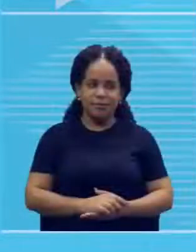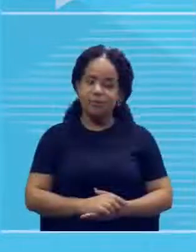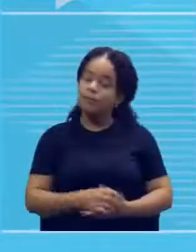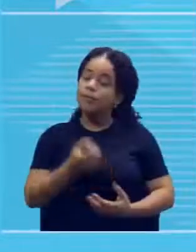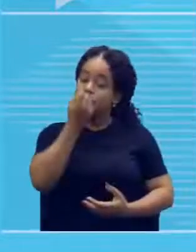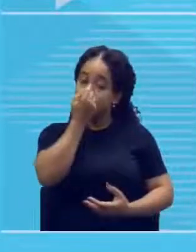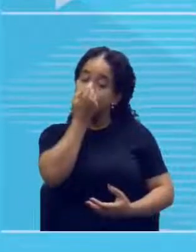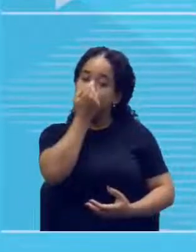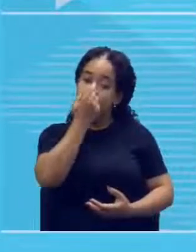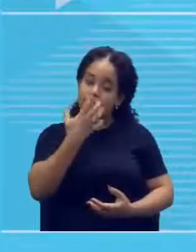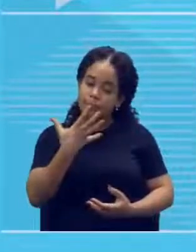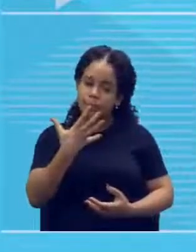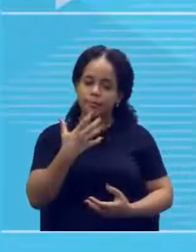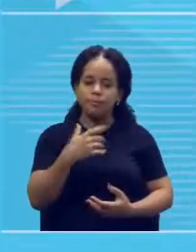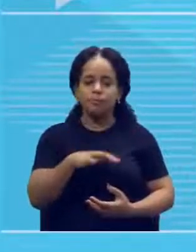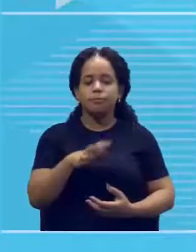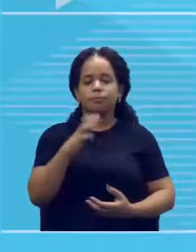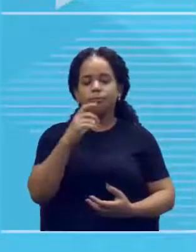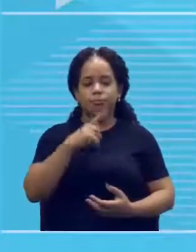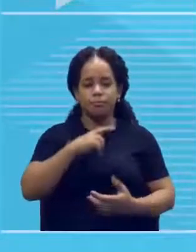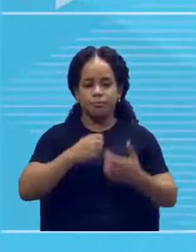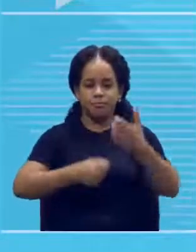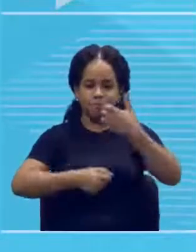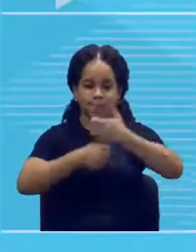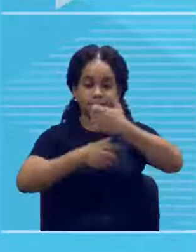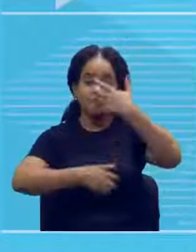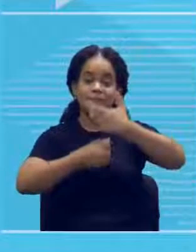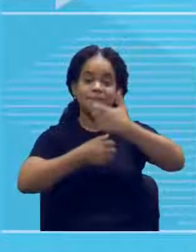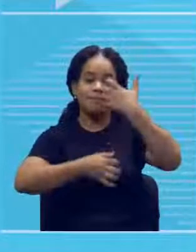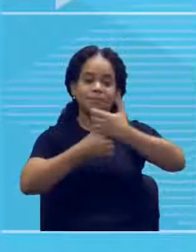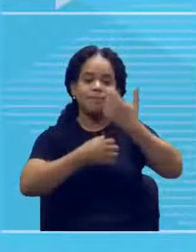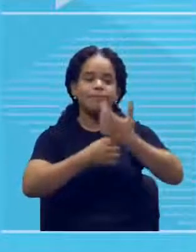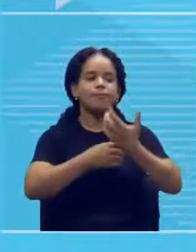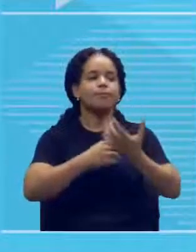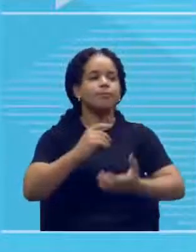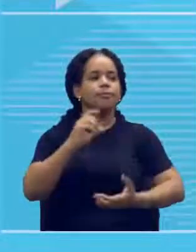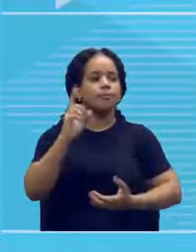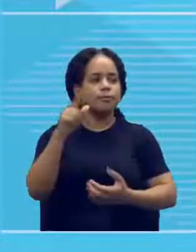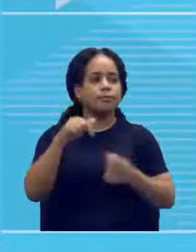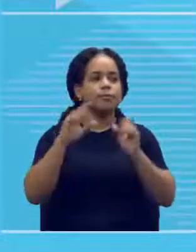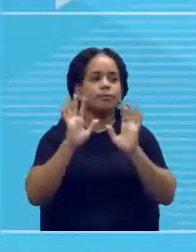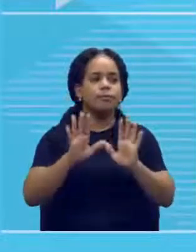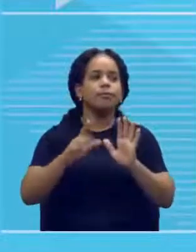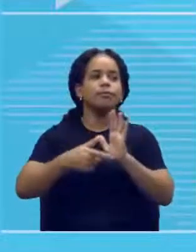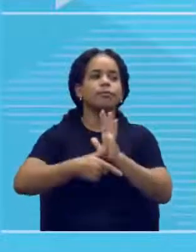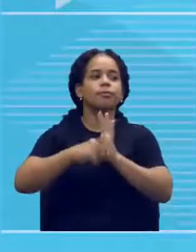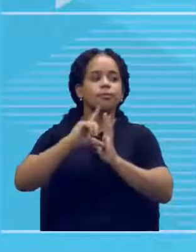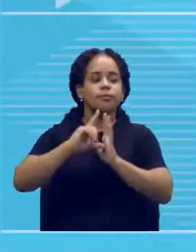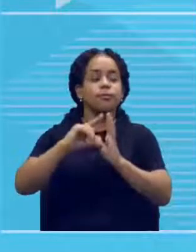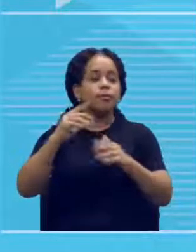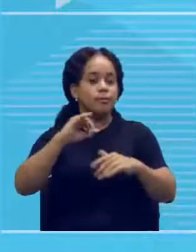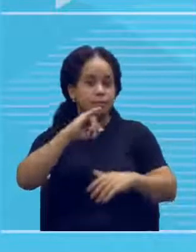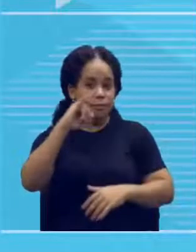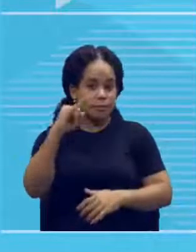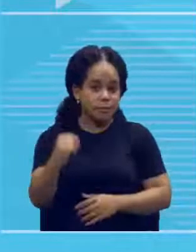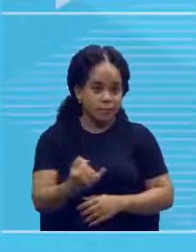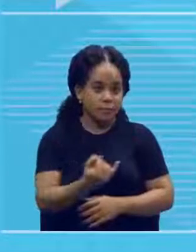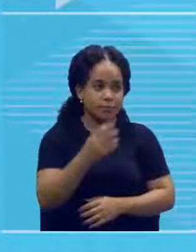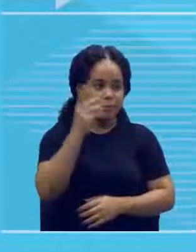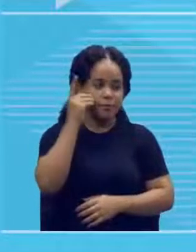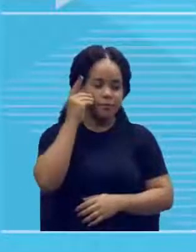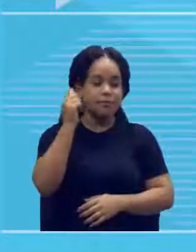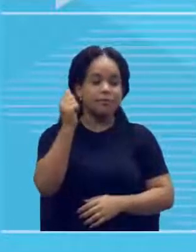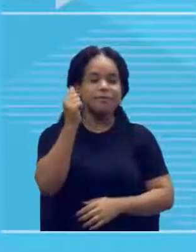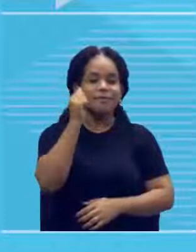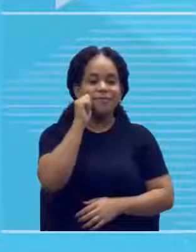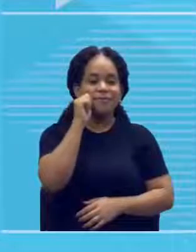Muito bem, galera. Chuva de chat aí, né? Muito bem. Mas antes, vou aproveitar bem aqui a deusa. Deusinha,